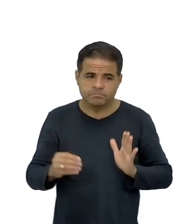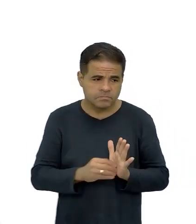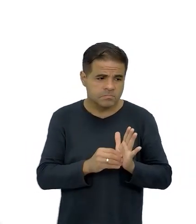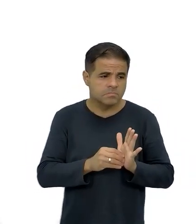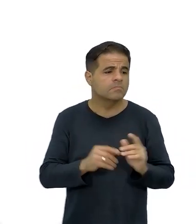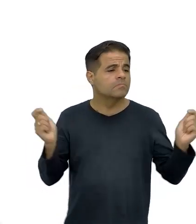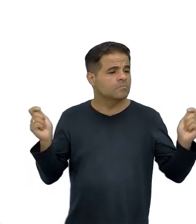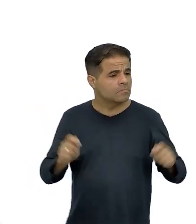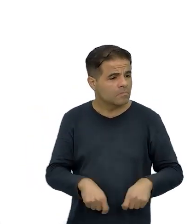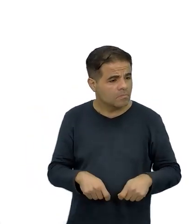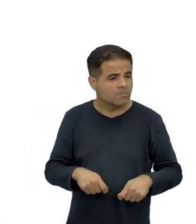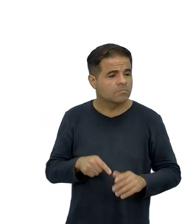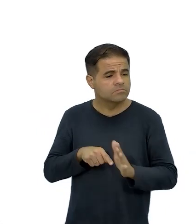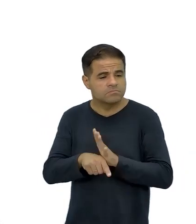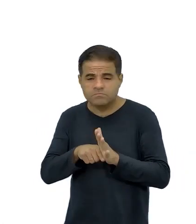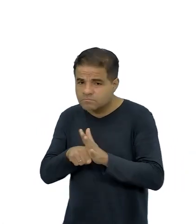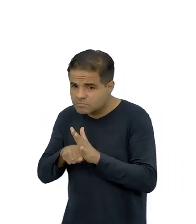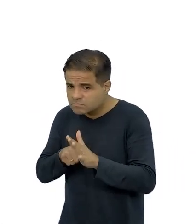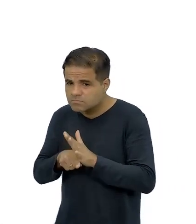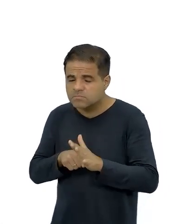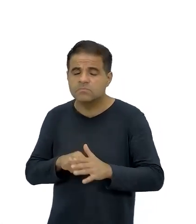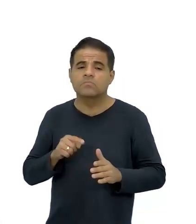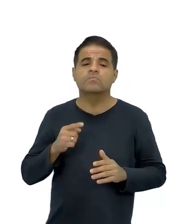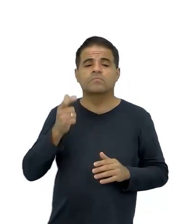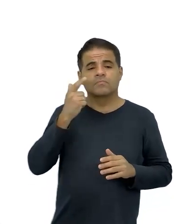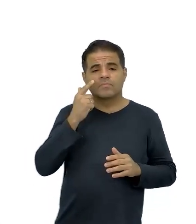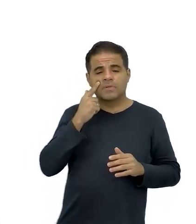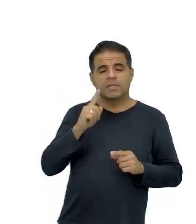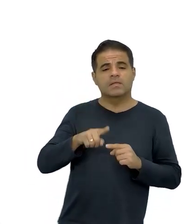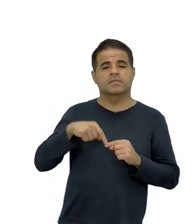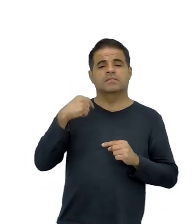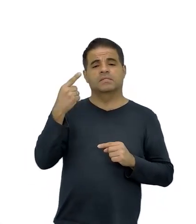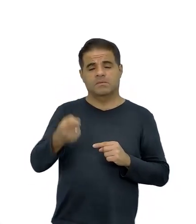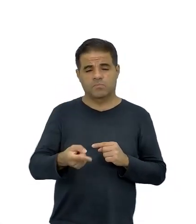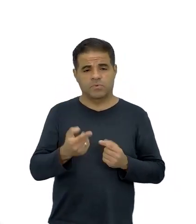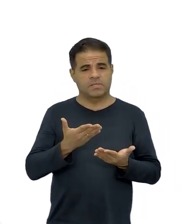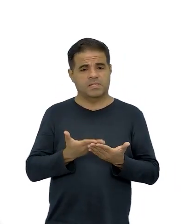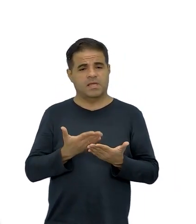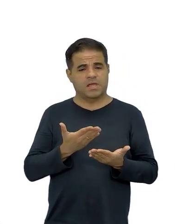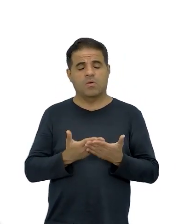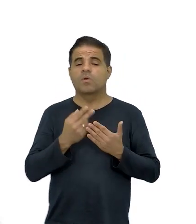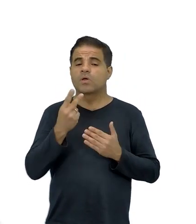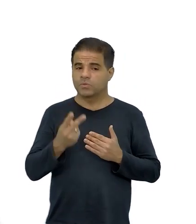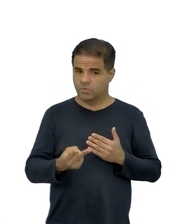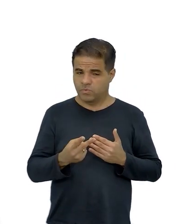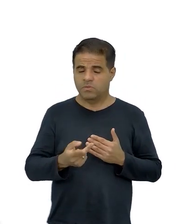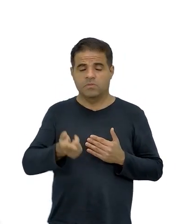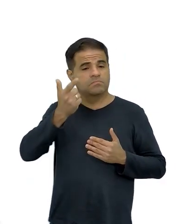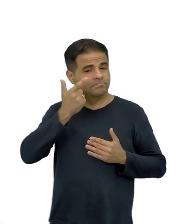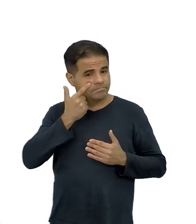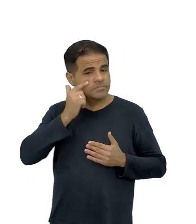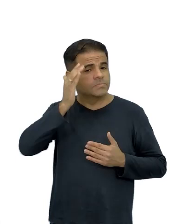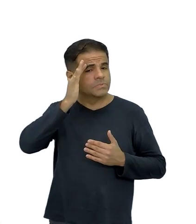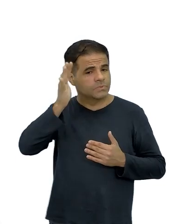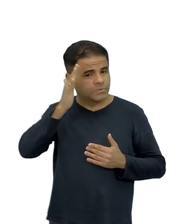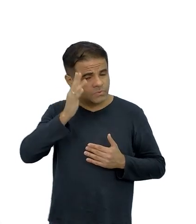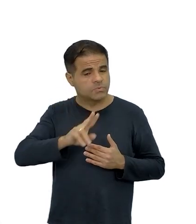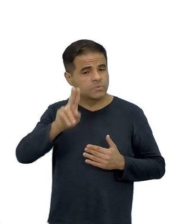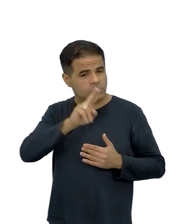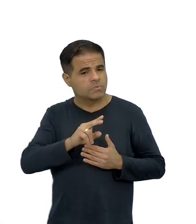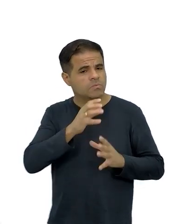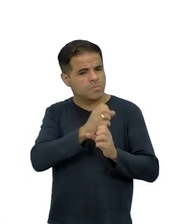eles podem consultar isso depois. Na aula 2, lendo e refletindo sobre o uso